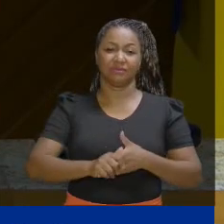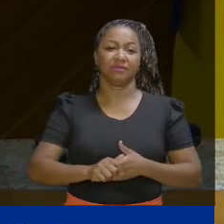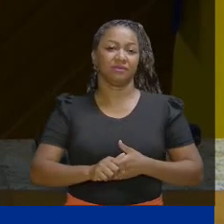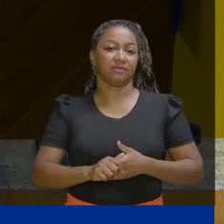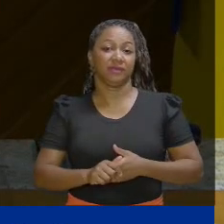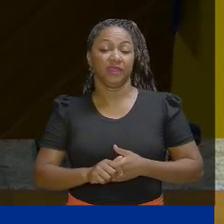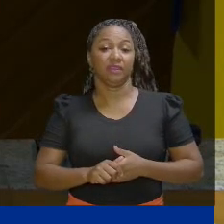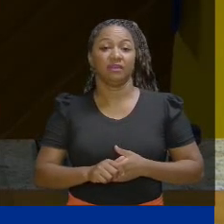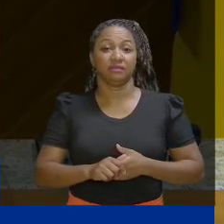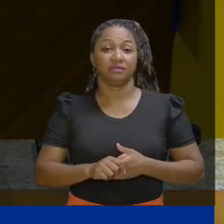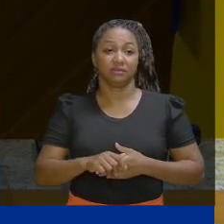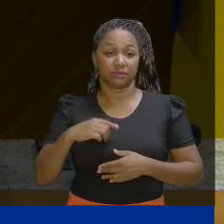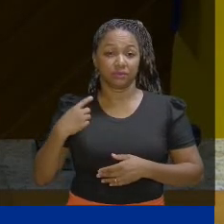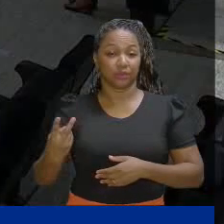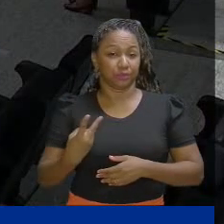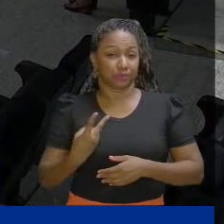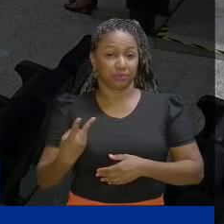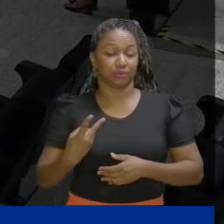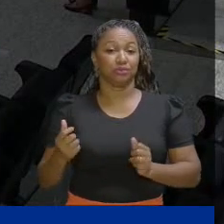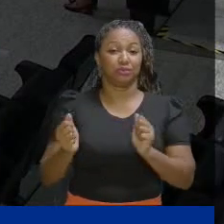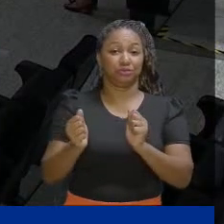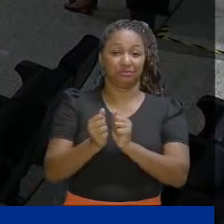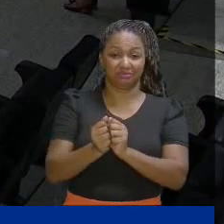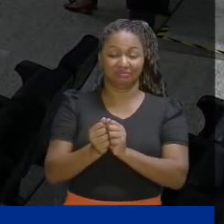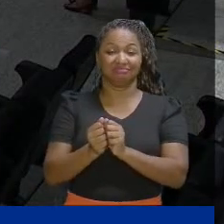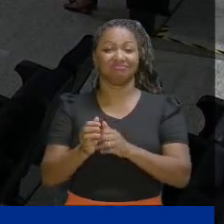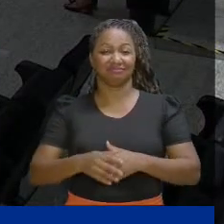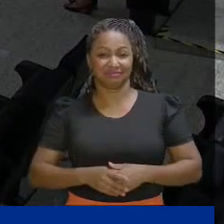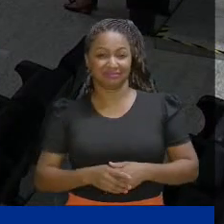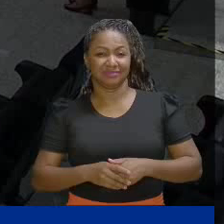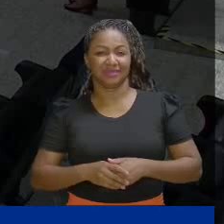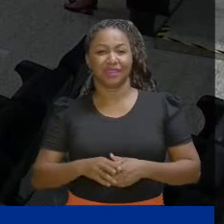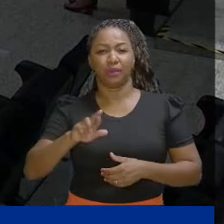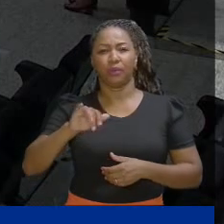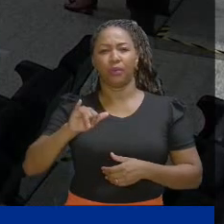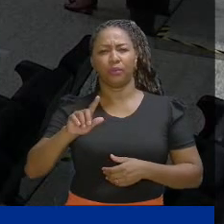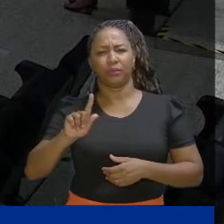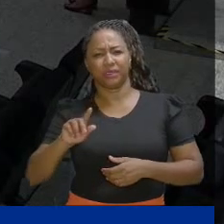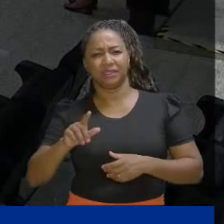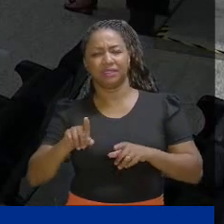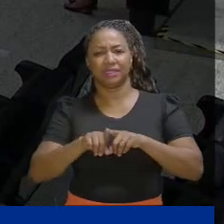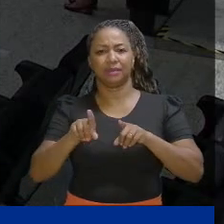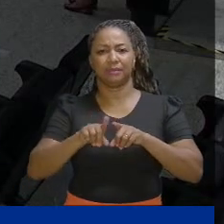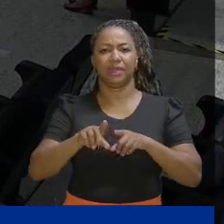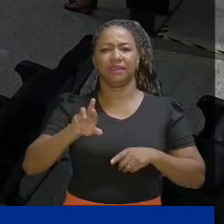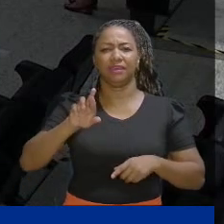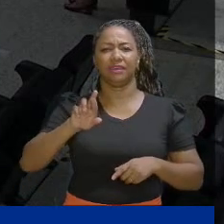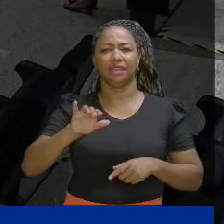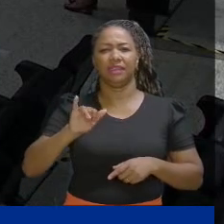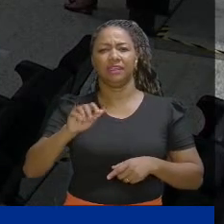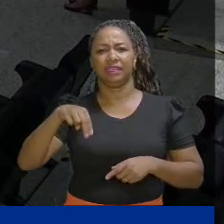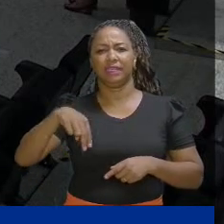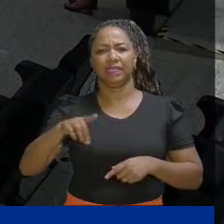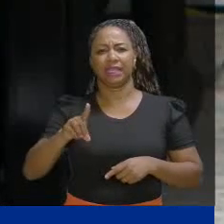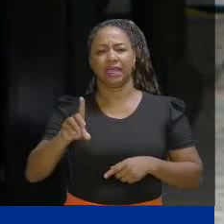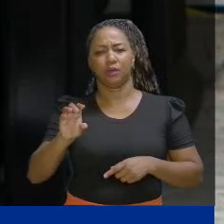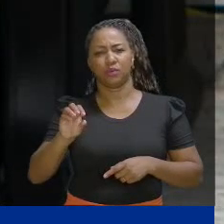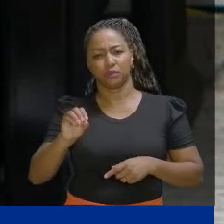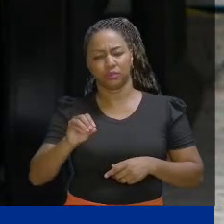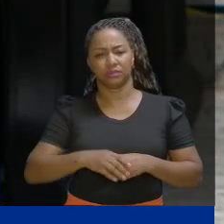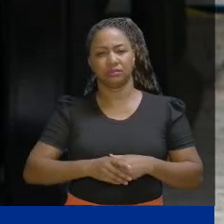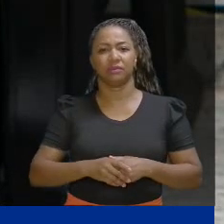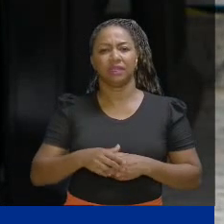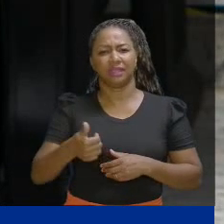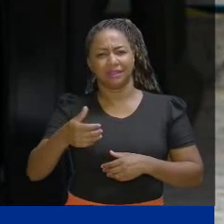situações inusitadas que nós dois estávamos juntos, né? Rui Guilherme e o Rinaldo, eles eram da 10ª zona e nós éramos